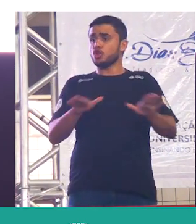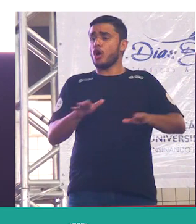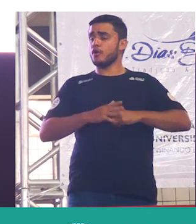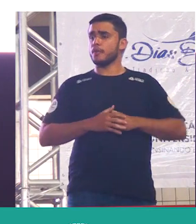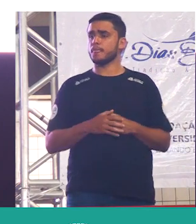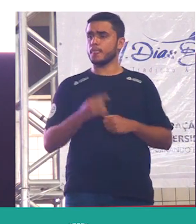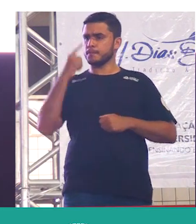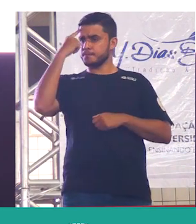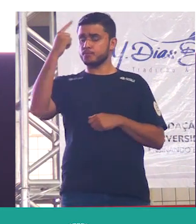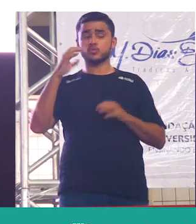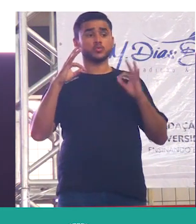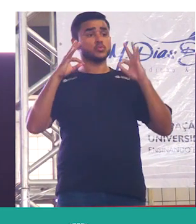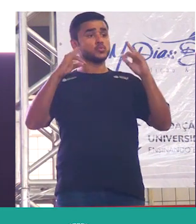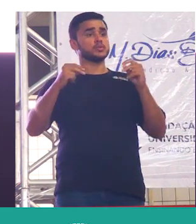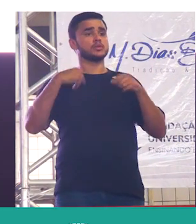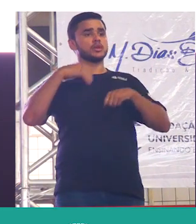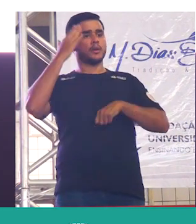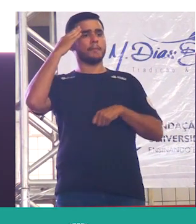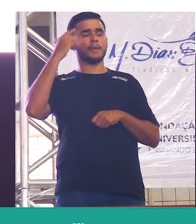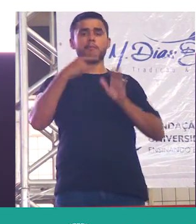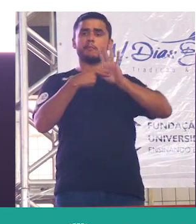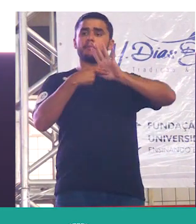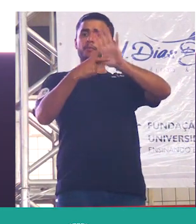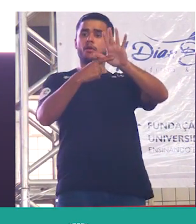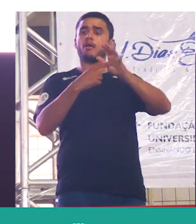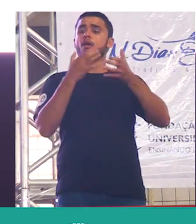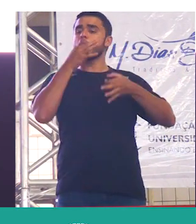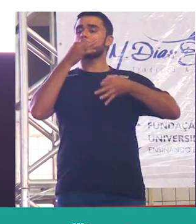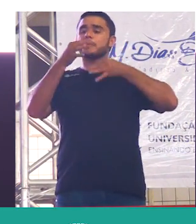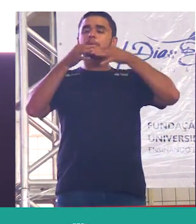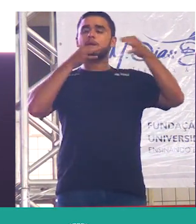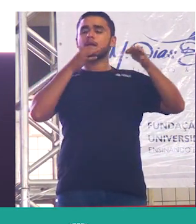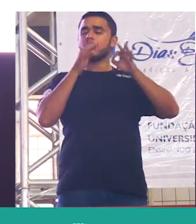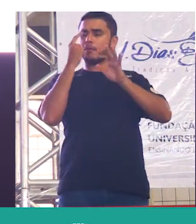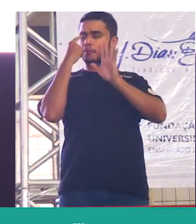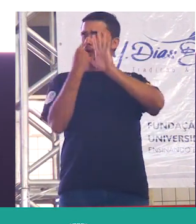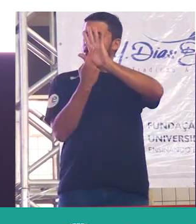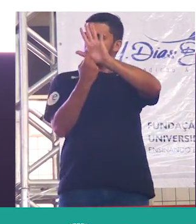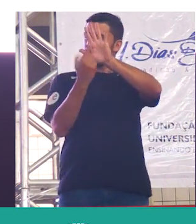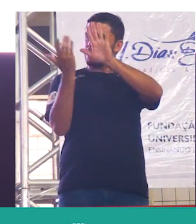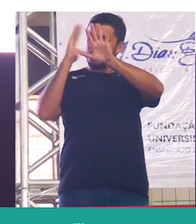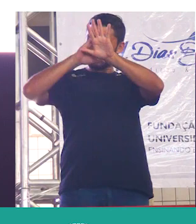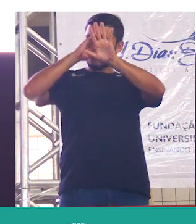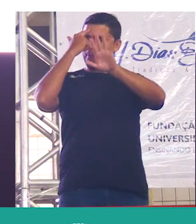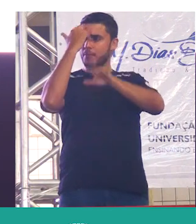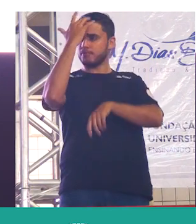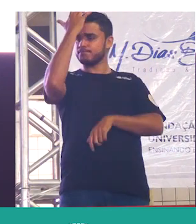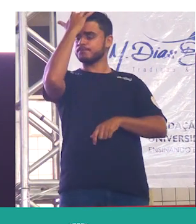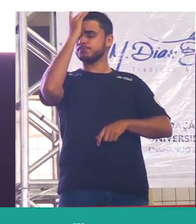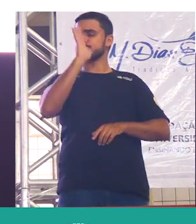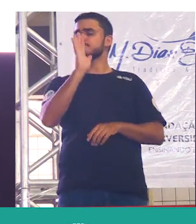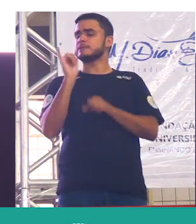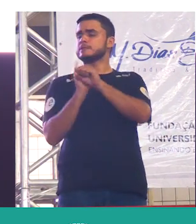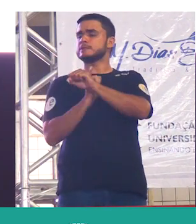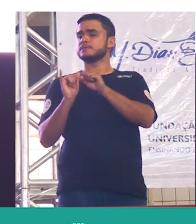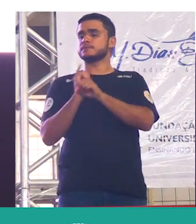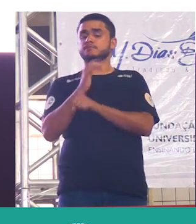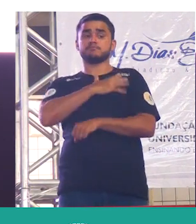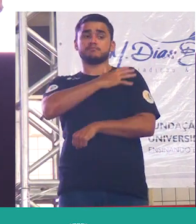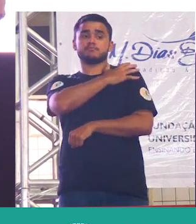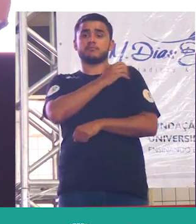época para parecer democrático, porque ditadura mesma só tem